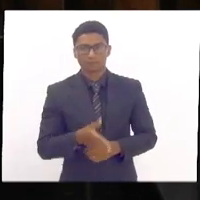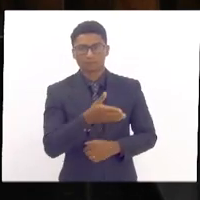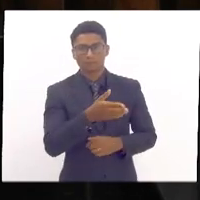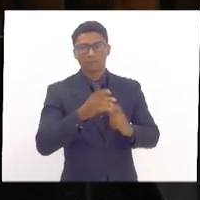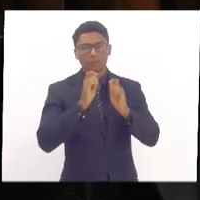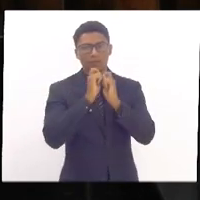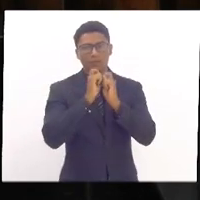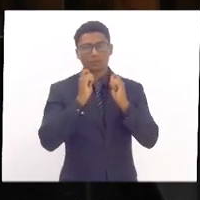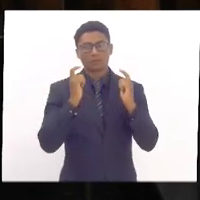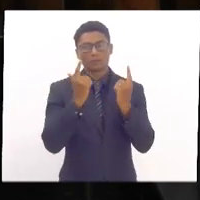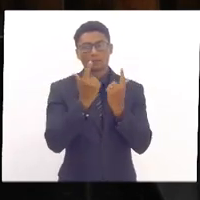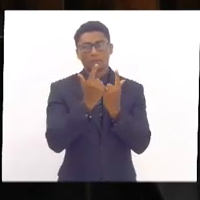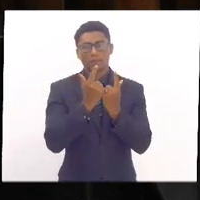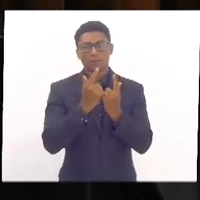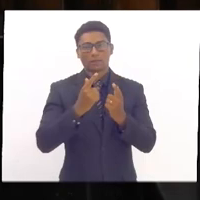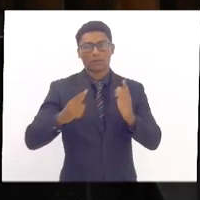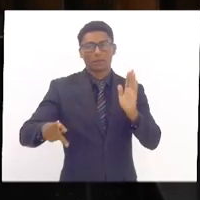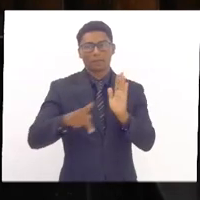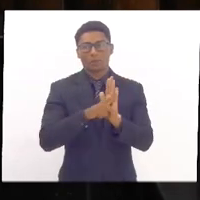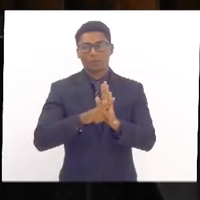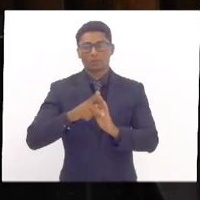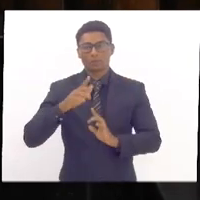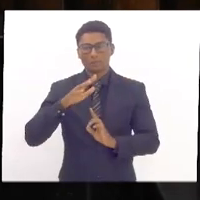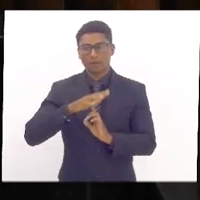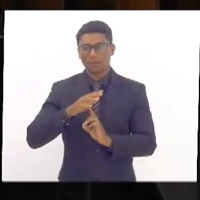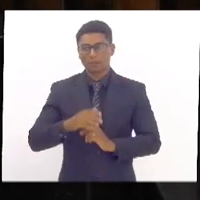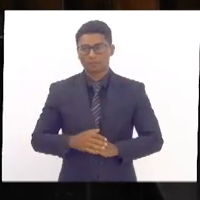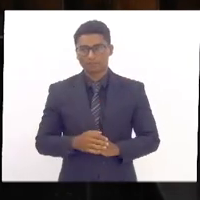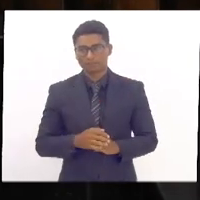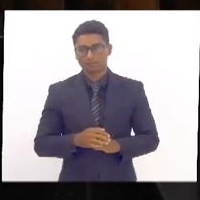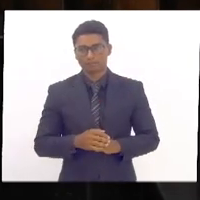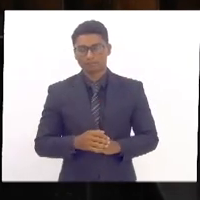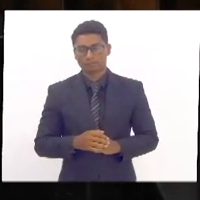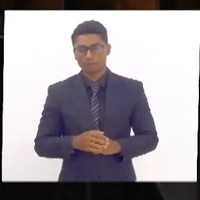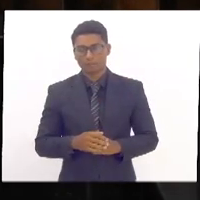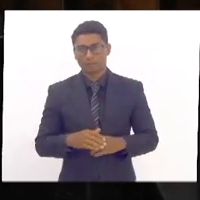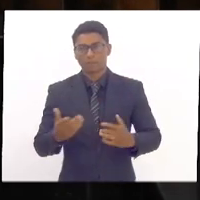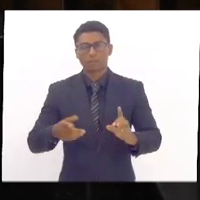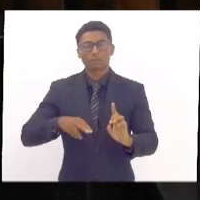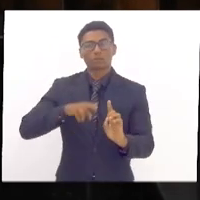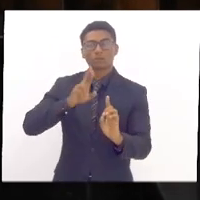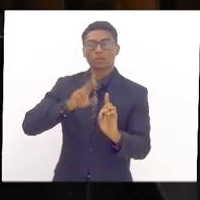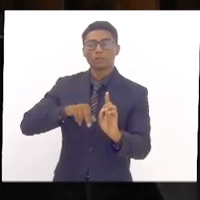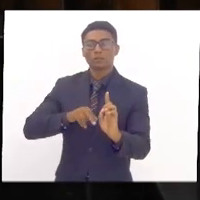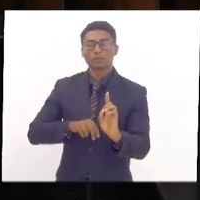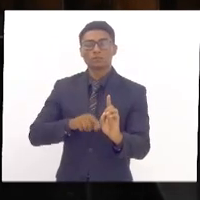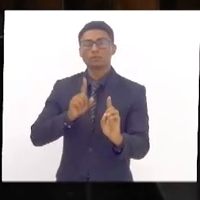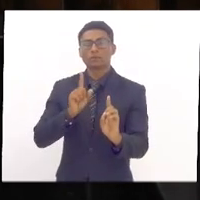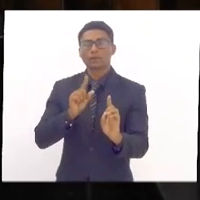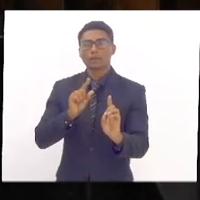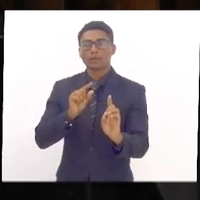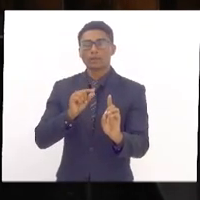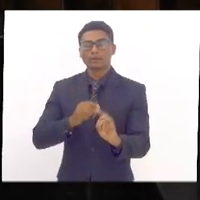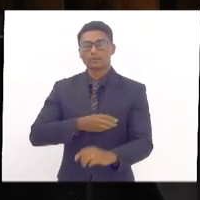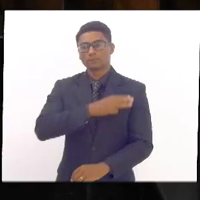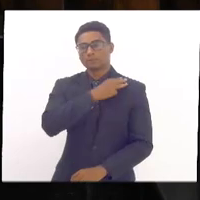do Estado do Paraná. Foi relator da matéria o